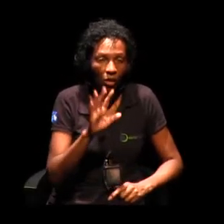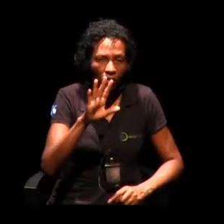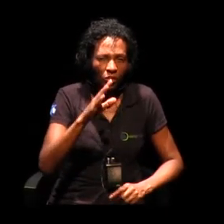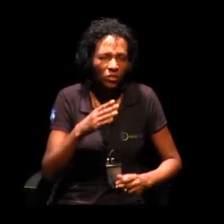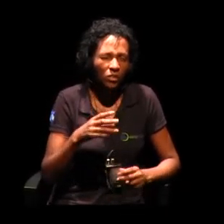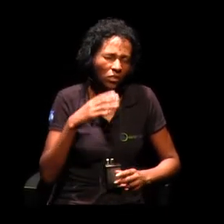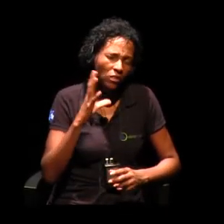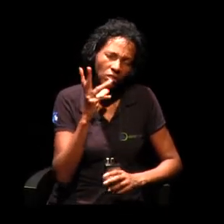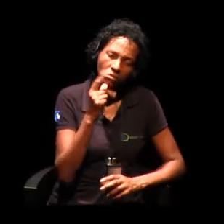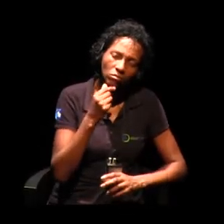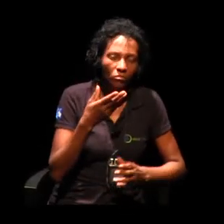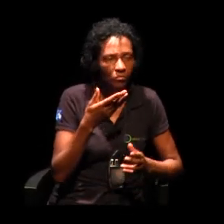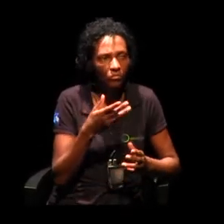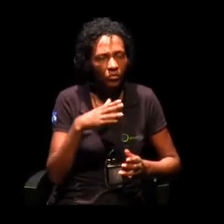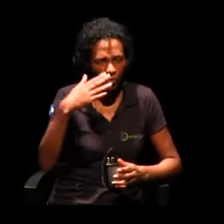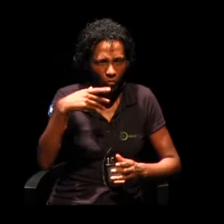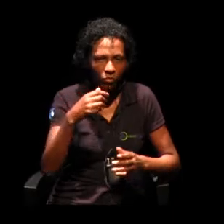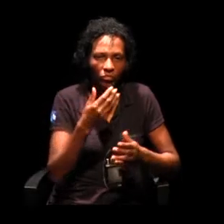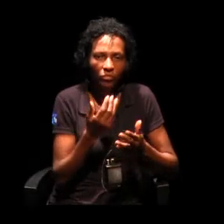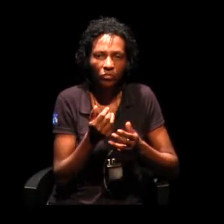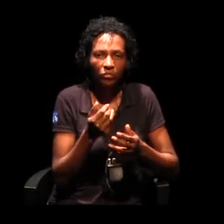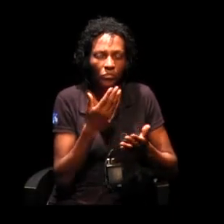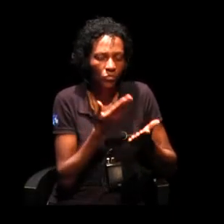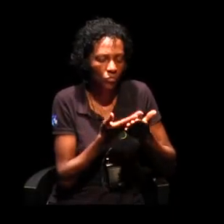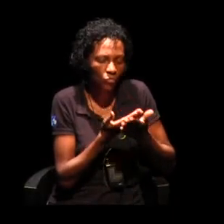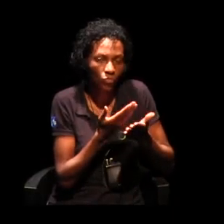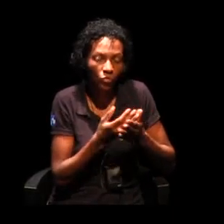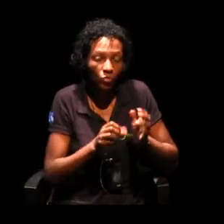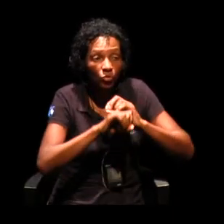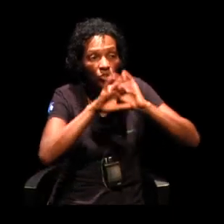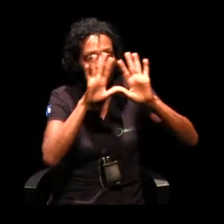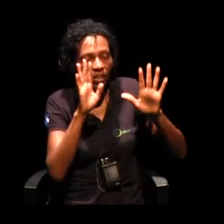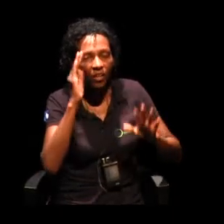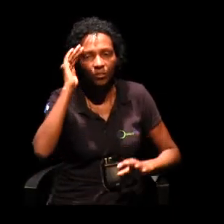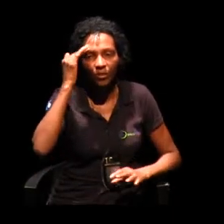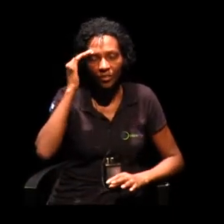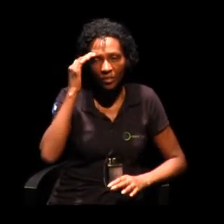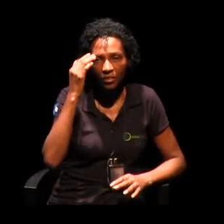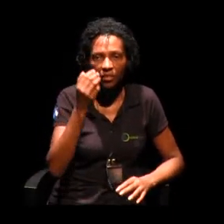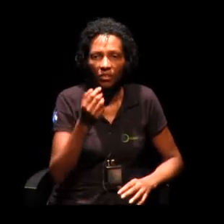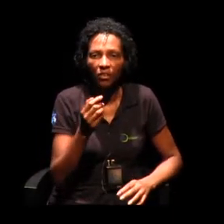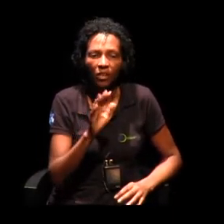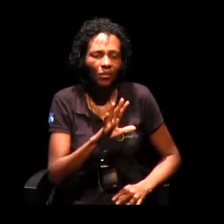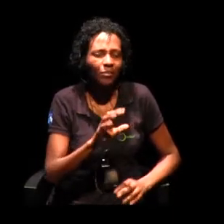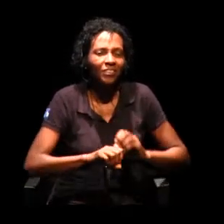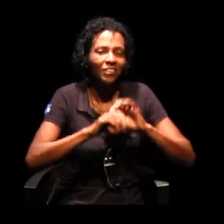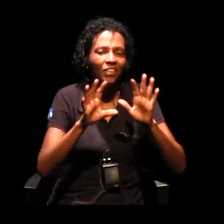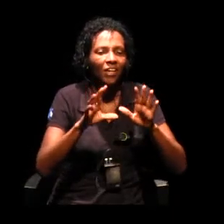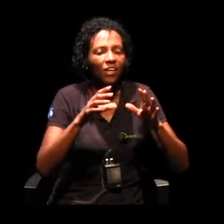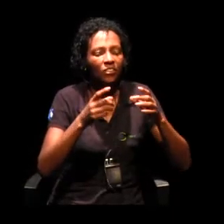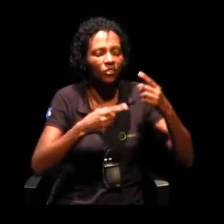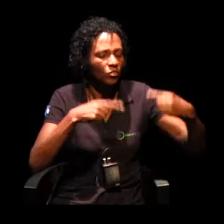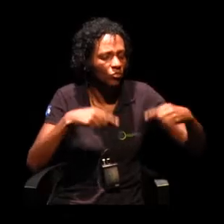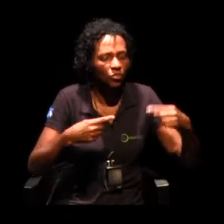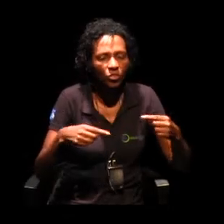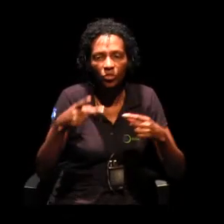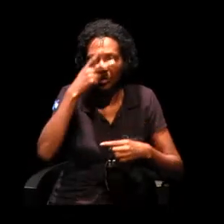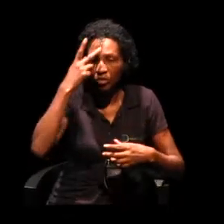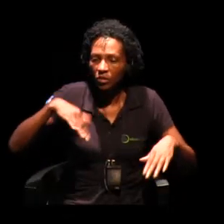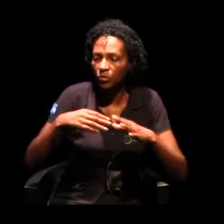tarde. Nós fizemos um estudo nesse sentido que nos deu dados a respeito, mas não estava lá